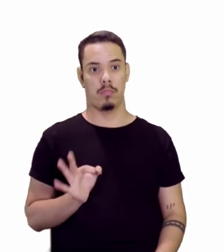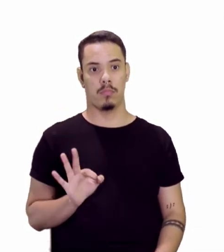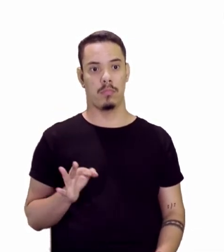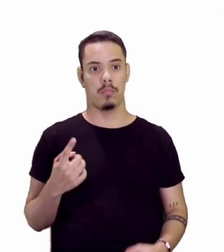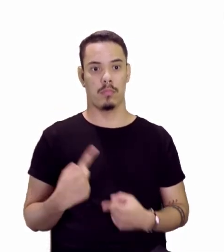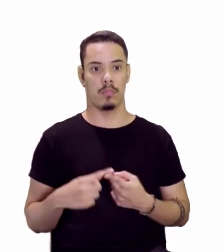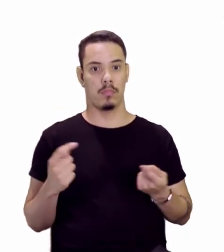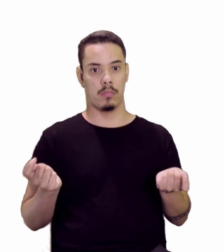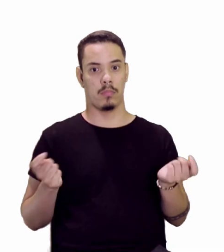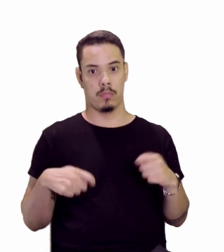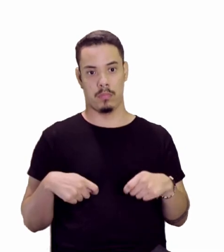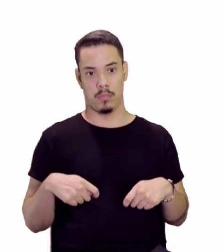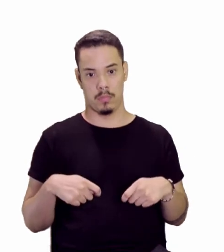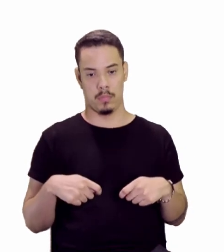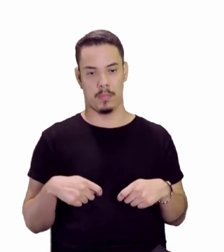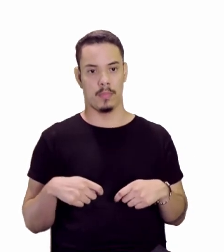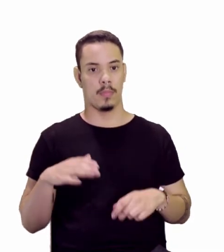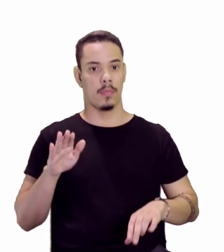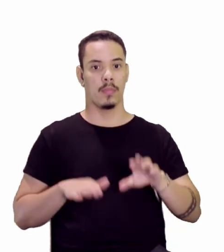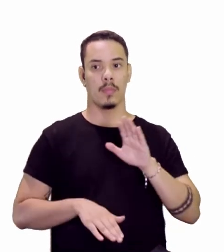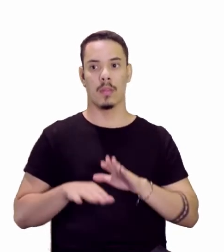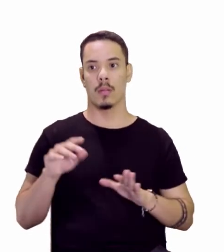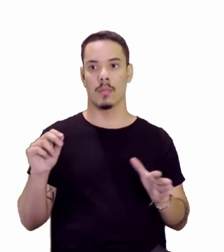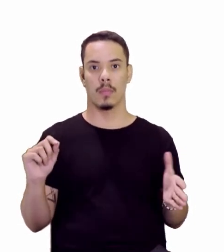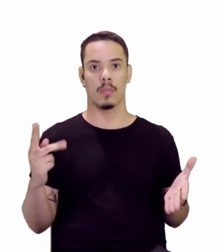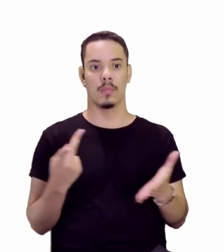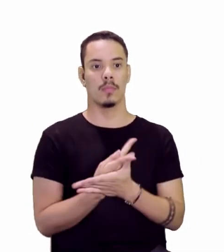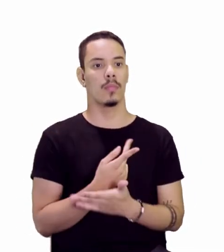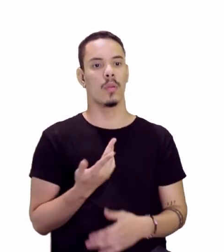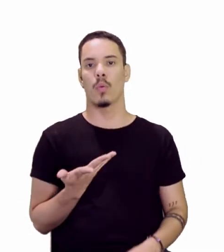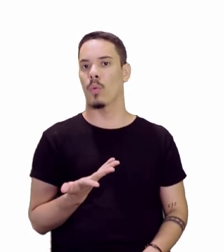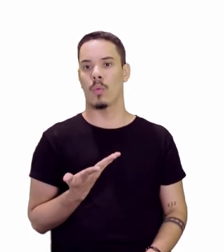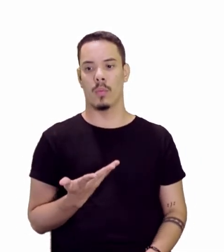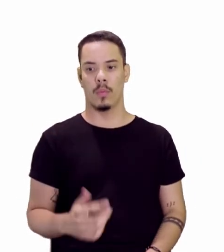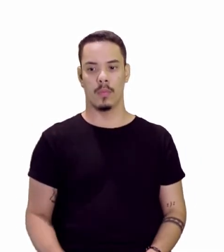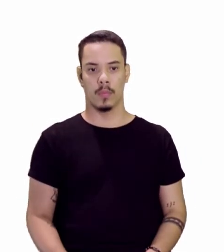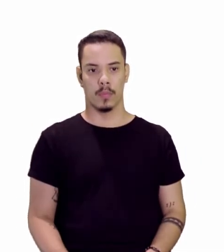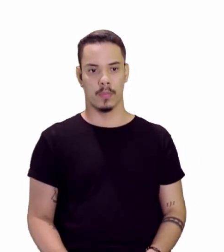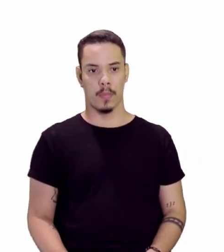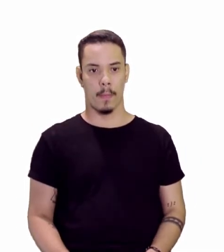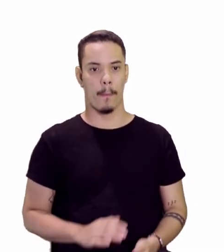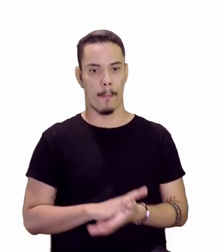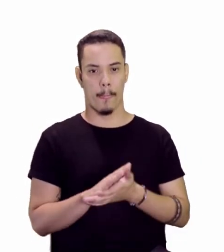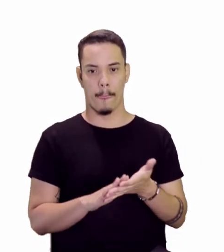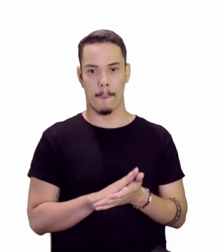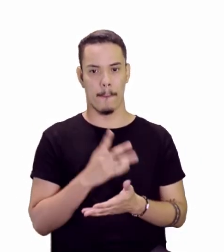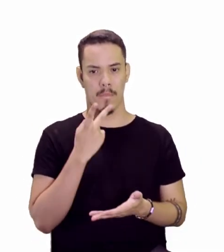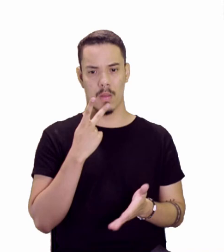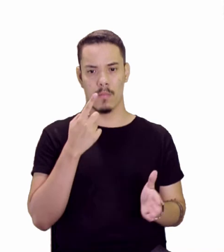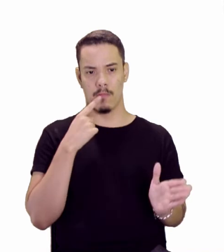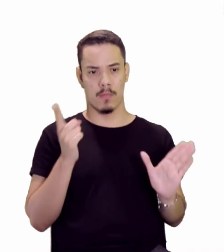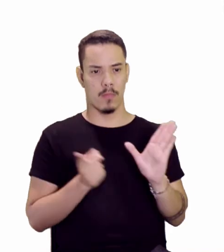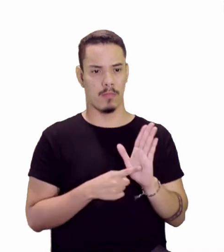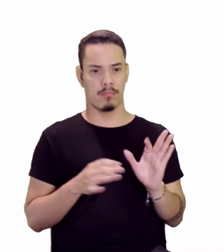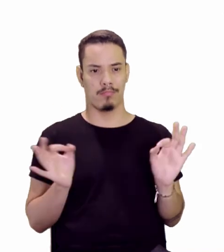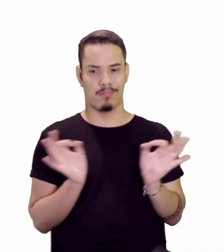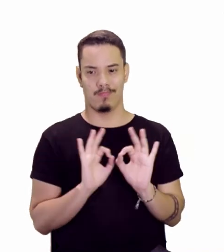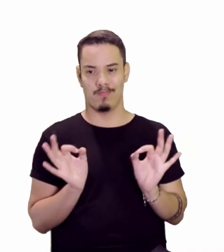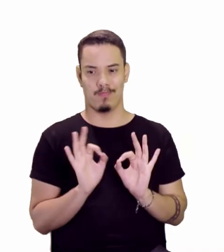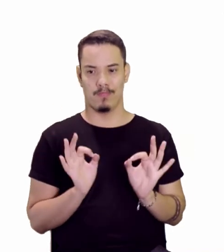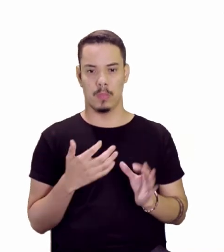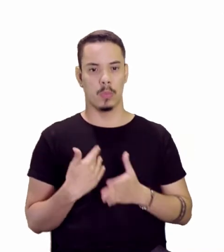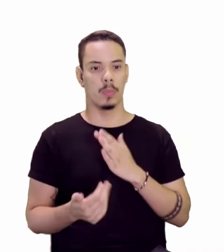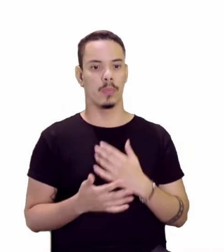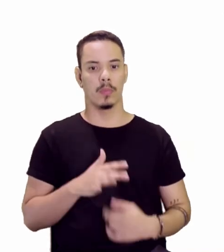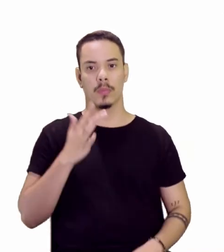é possível, não está dizendo que vai ser, depende do tanto que ela vai ficar oca, né? E aqui nada se pode afirmar... Qualidade de ouro, qualquer que seja o ouro, com